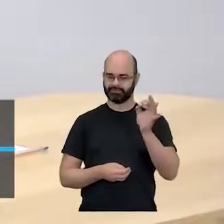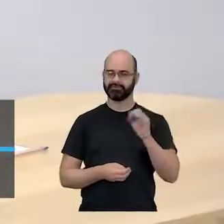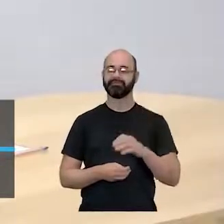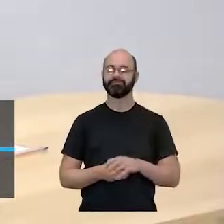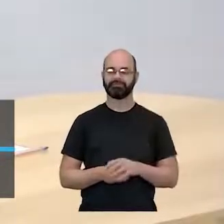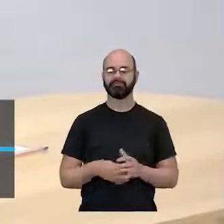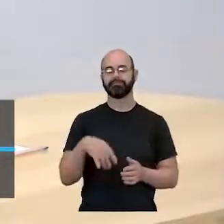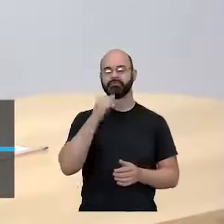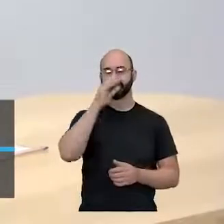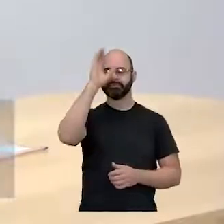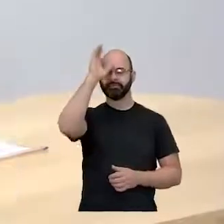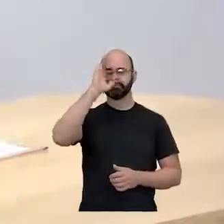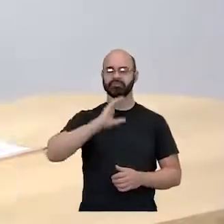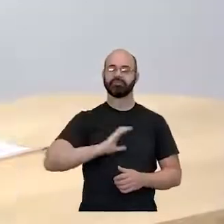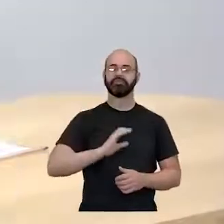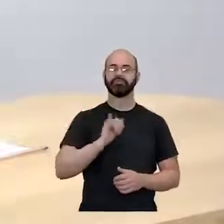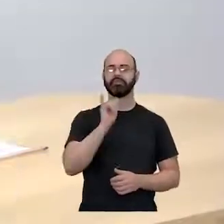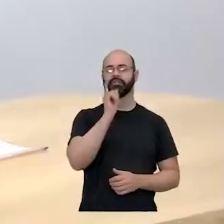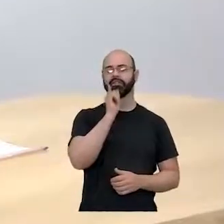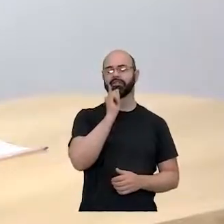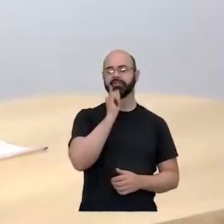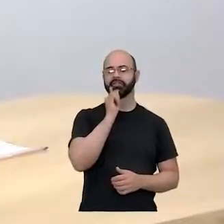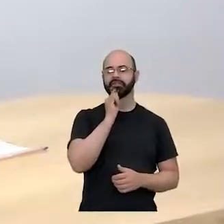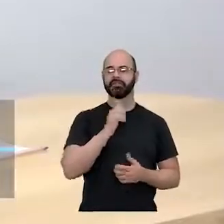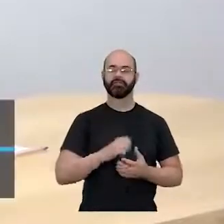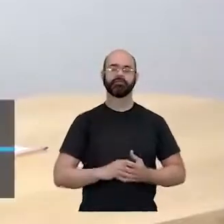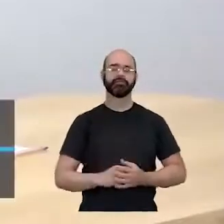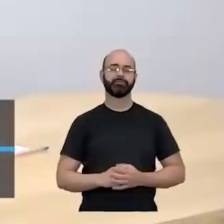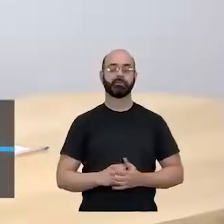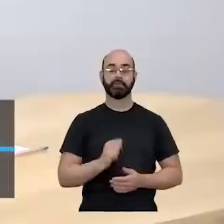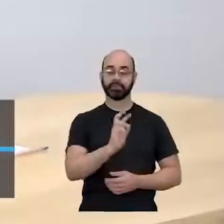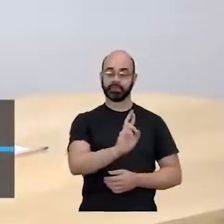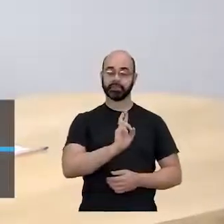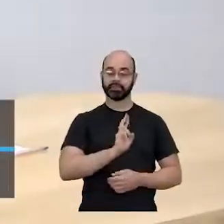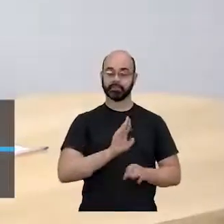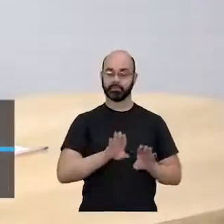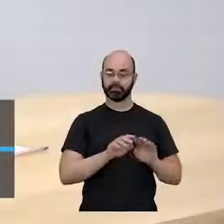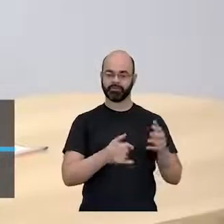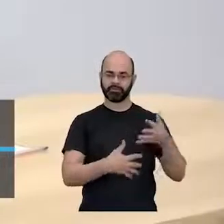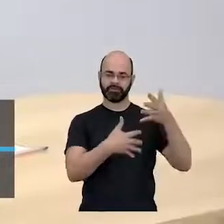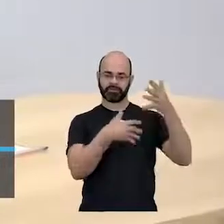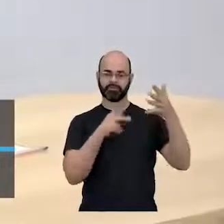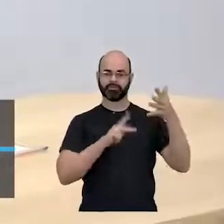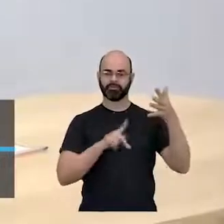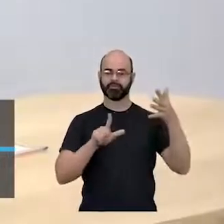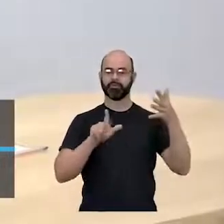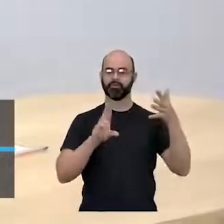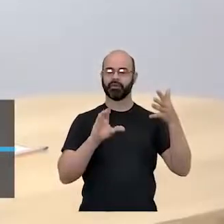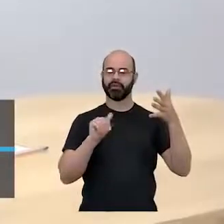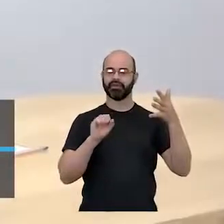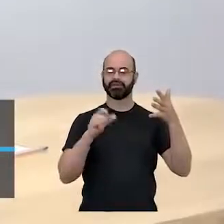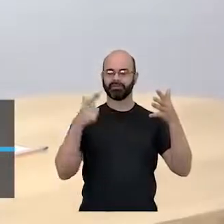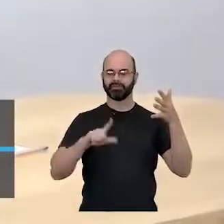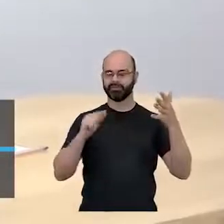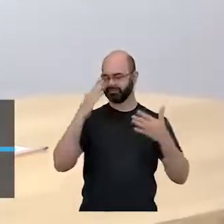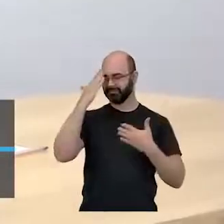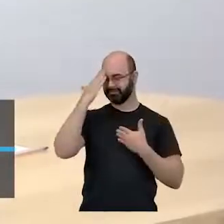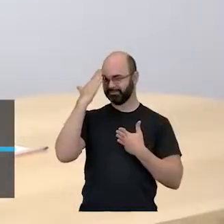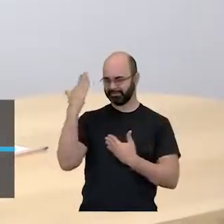de cidadania. Vamos tentar aqui fazer... mais uma resposta aqui, ó, de direitos e deveres pro Lucas novamente. Muito obrigado pro